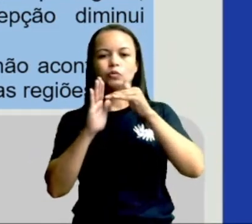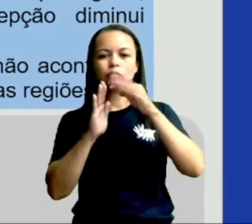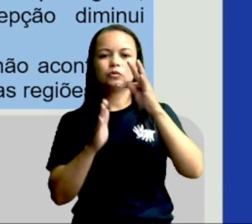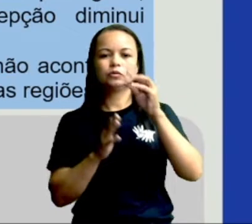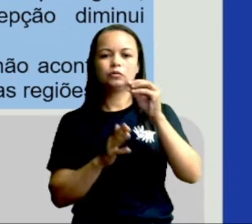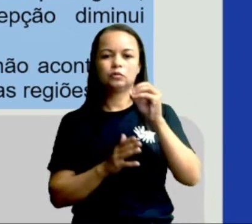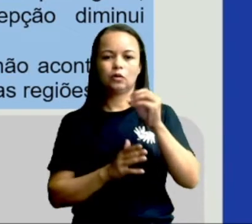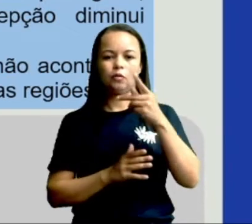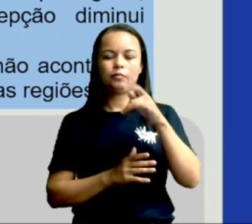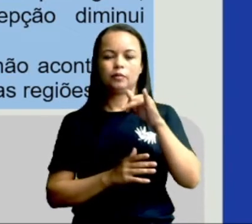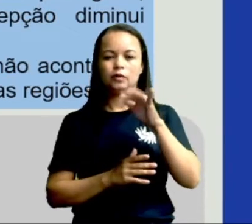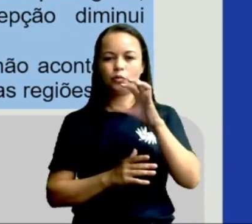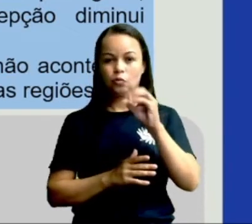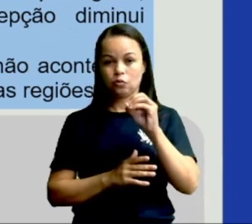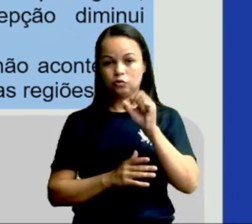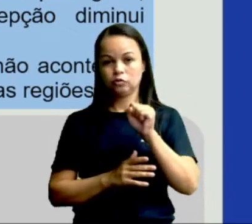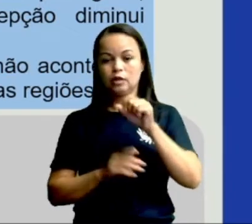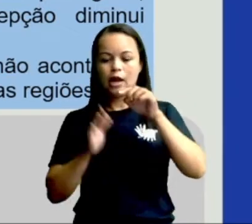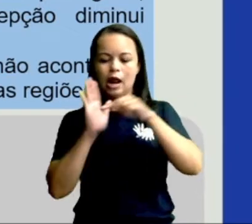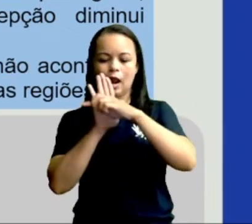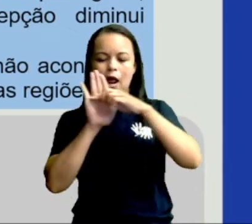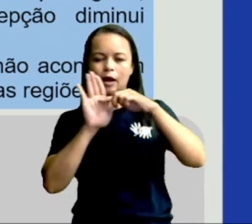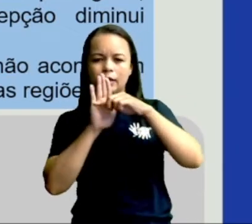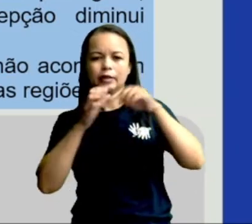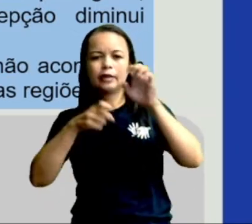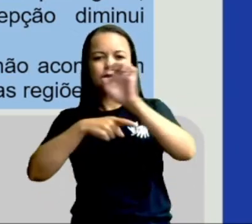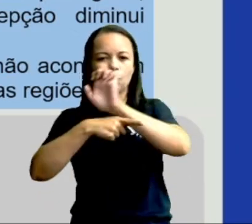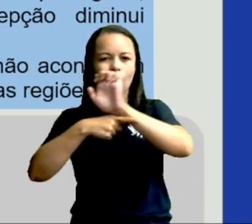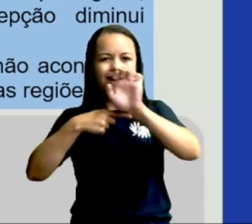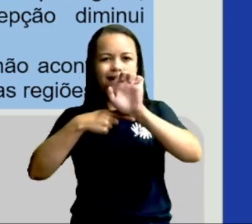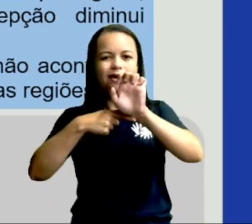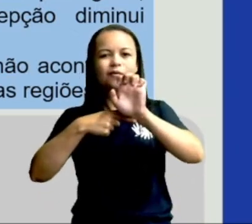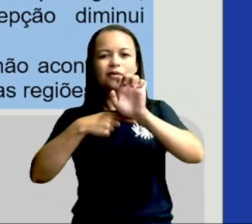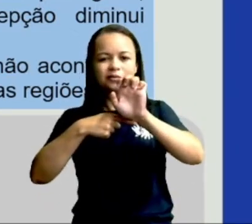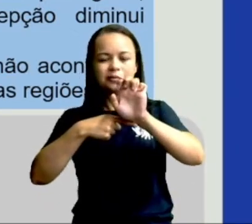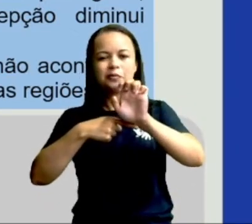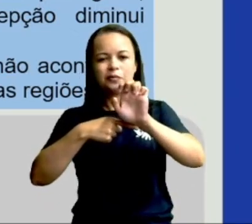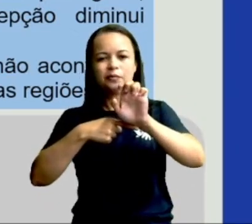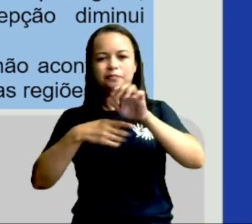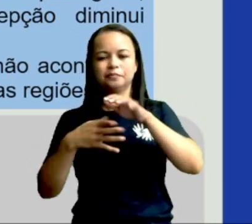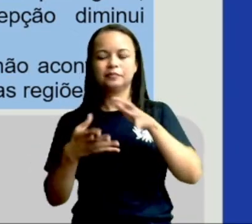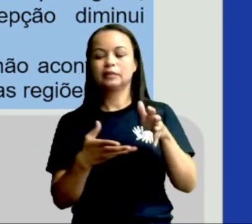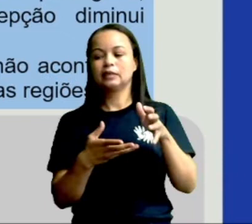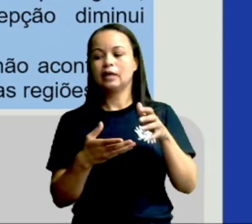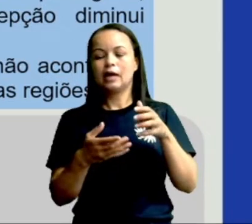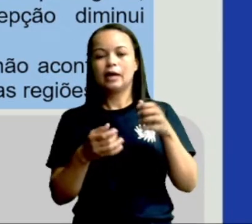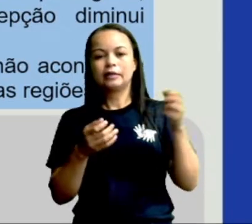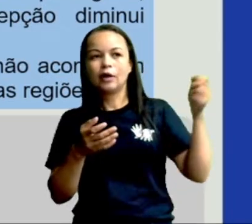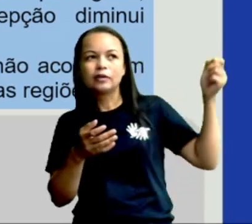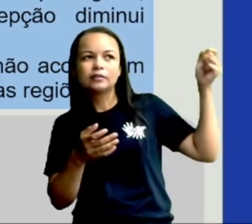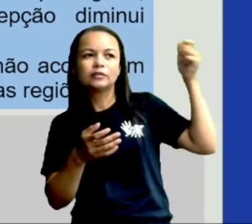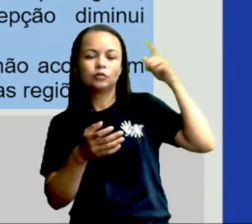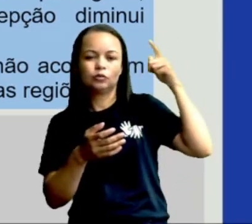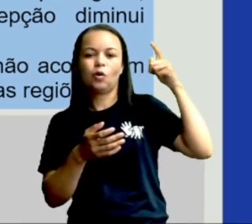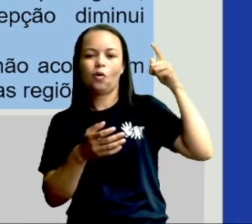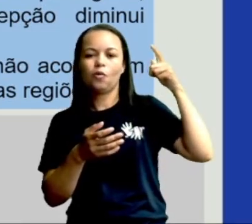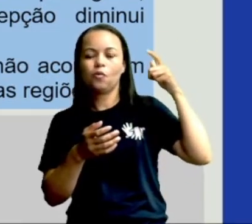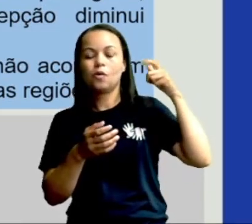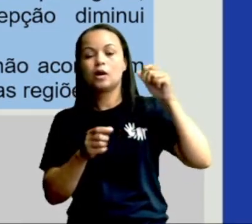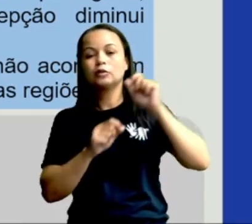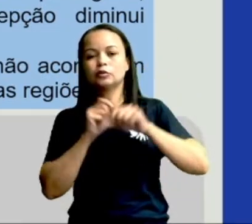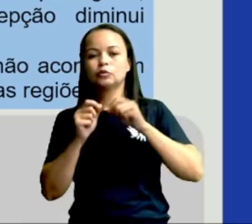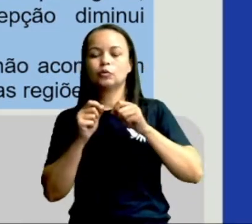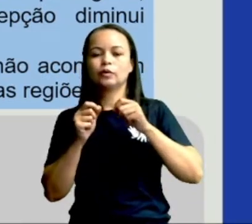Entre os trópicos, na linha do Equador, no meio, como se fosse no meio do planeta Terra. E aí ele recebe mais luz solar do